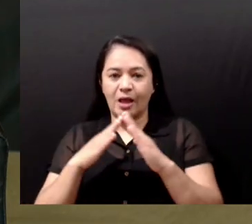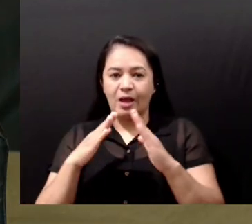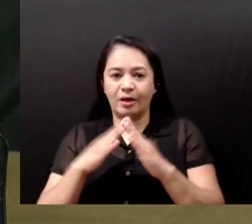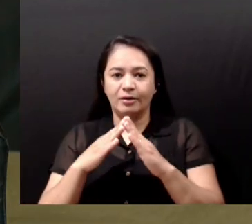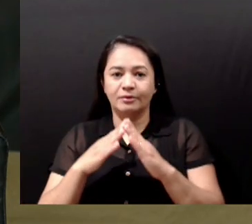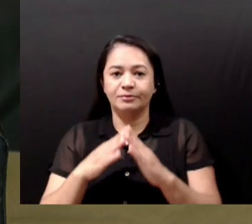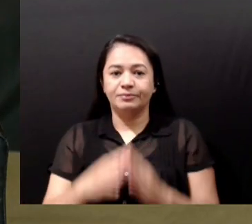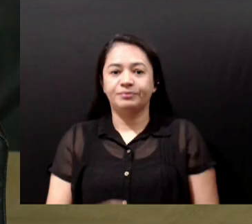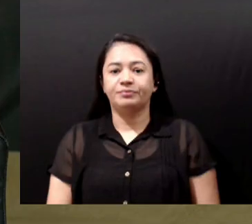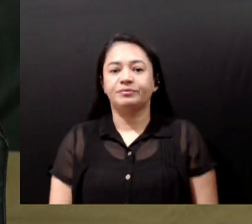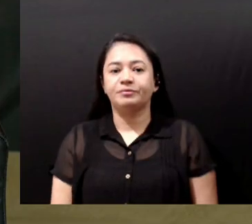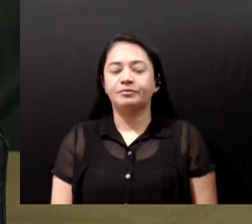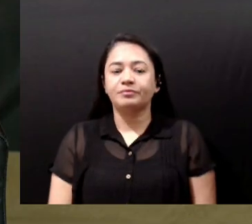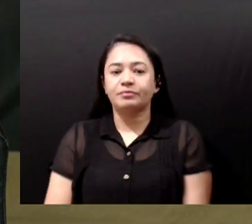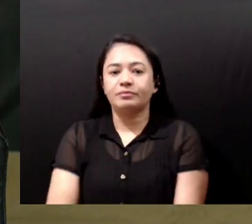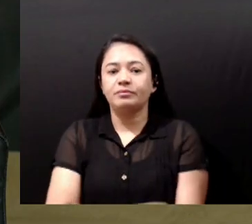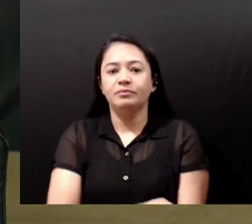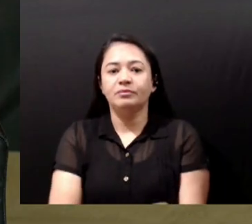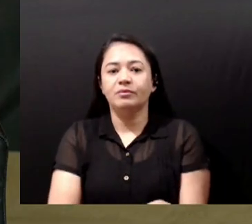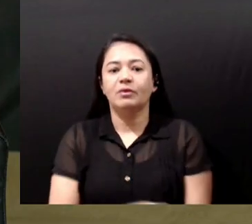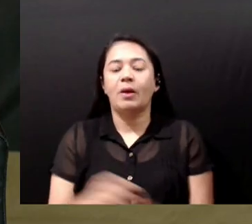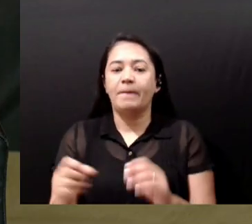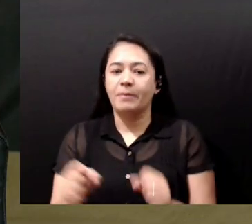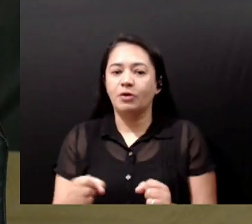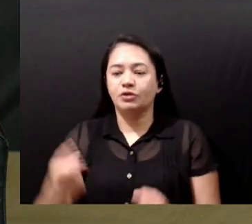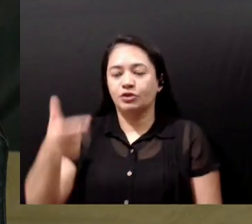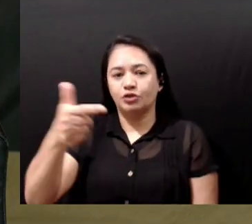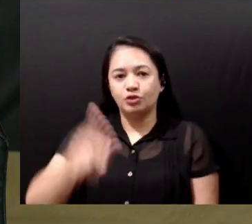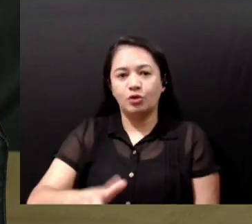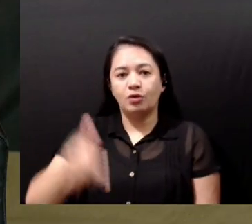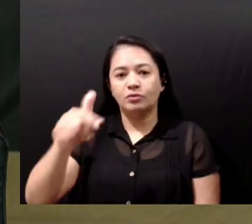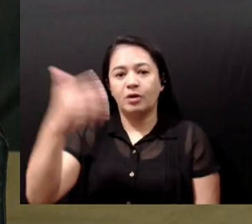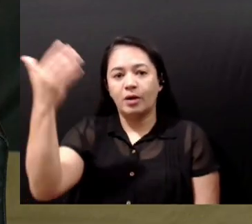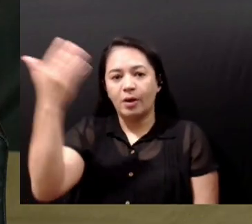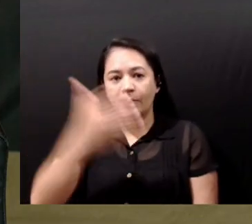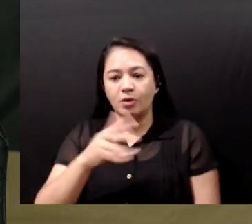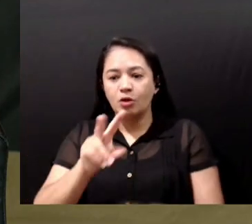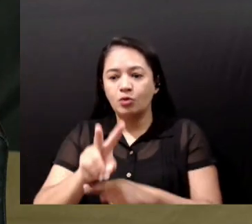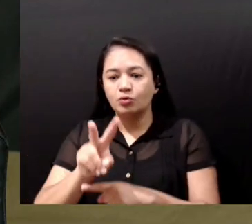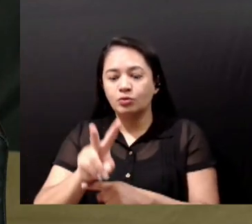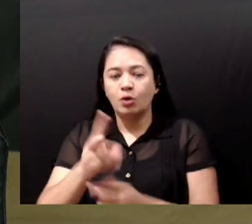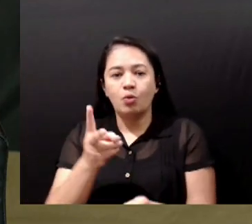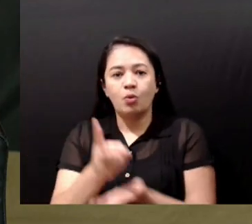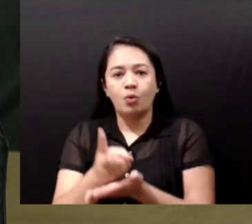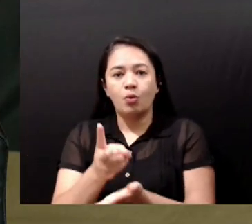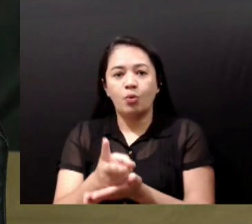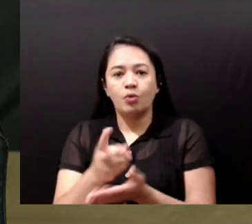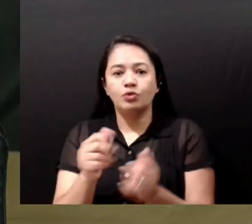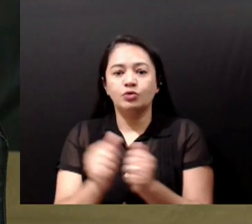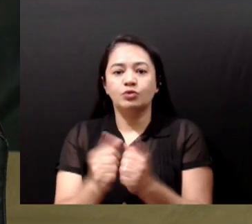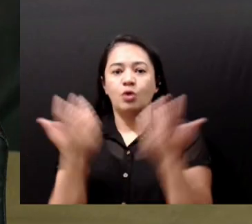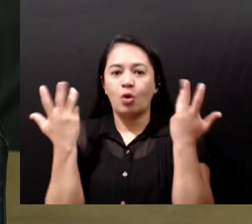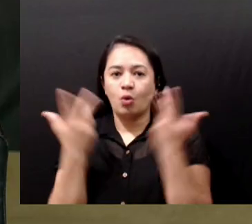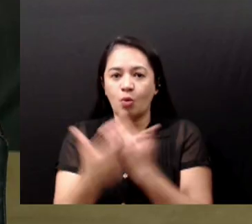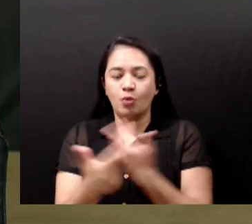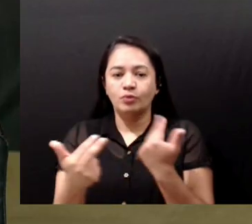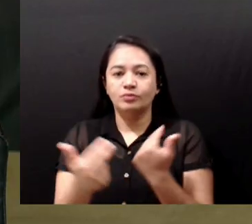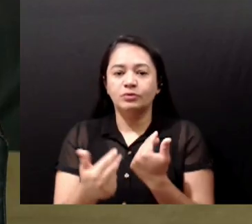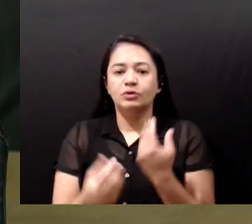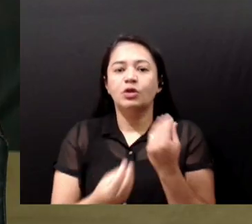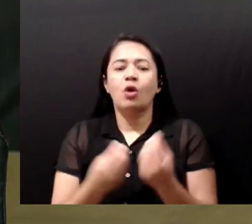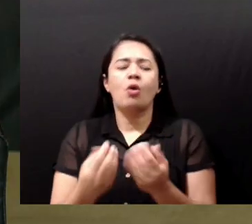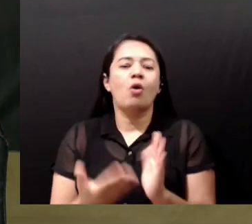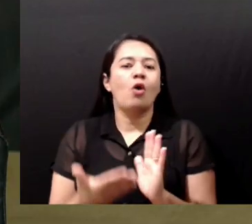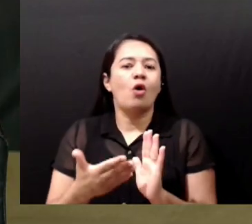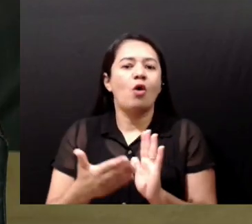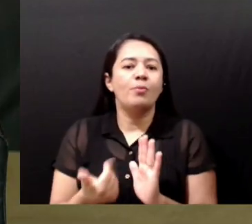exercício fiscal, podendo ser renovado mediante comprovação de cuidado contínuo para com os animais. Como obter o desconto? Bom, vamos lá. Para